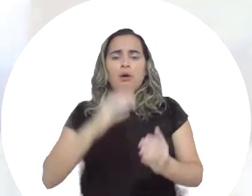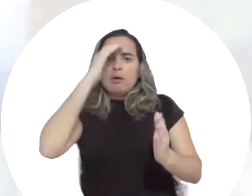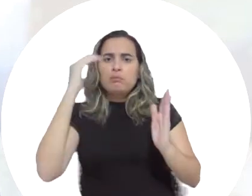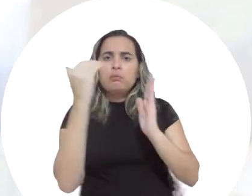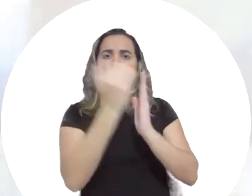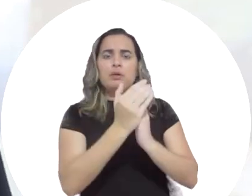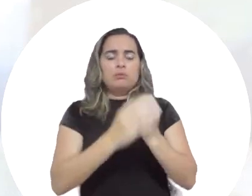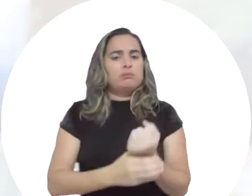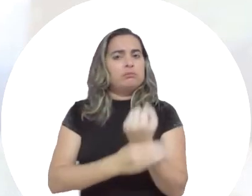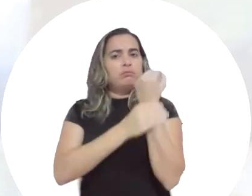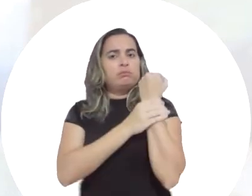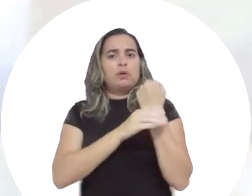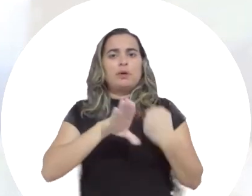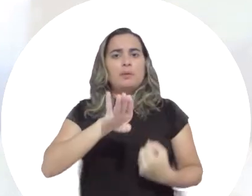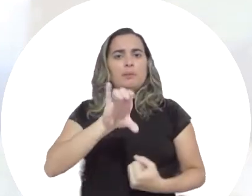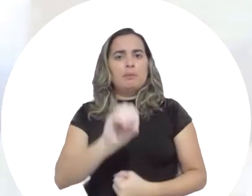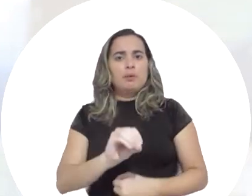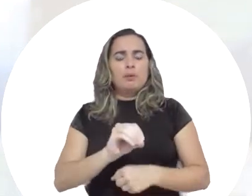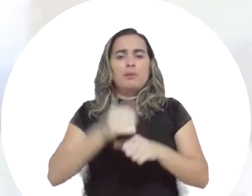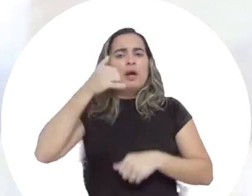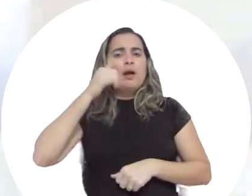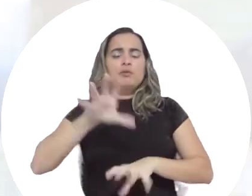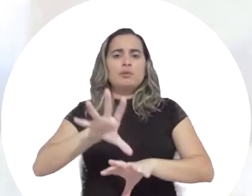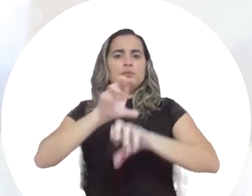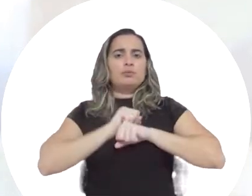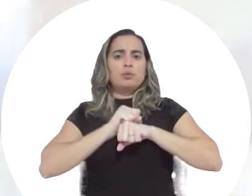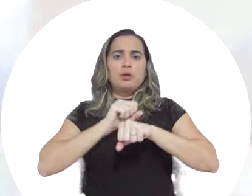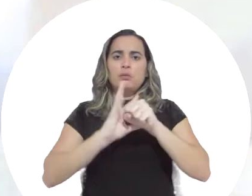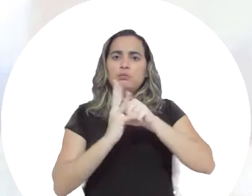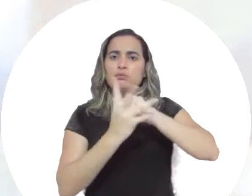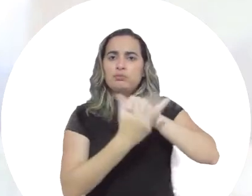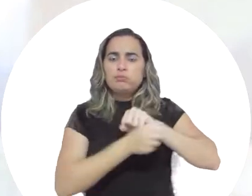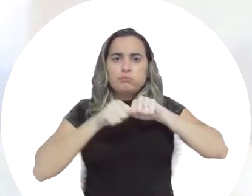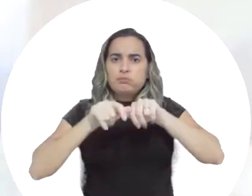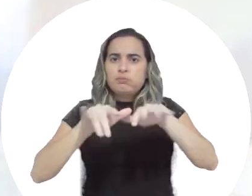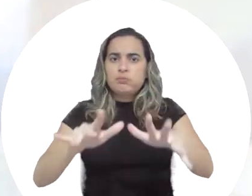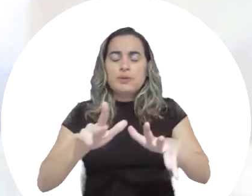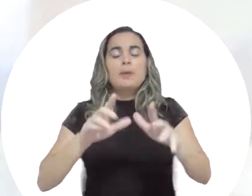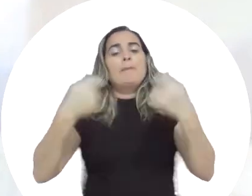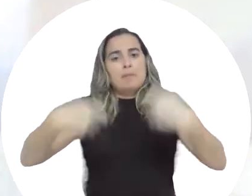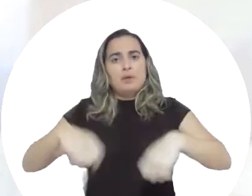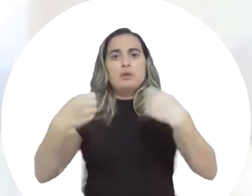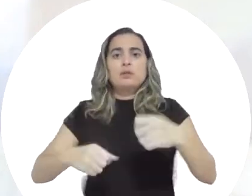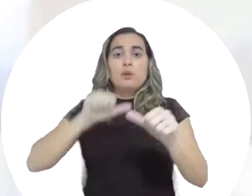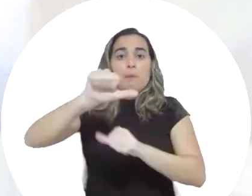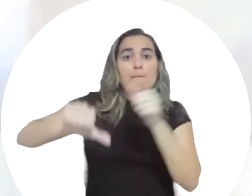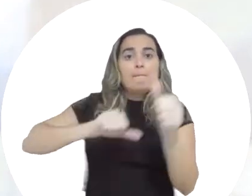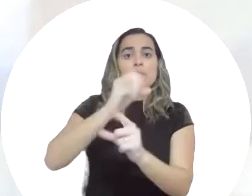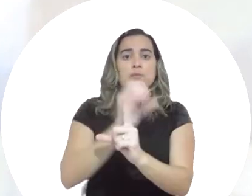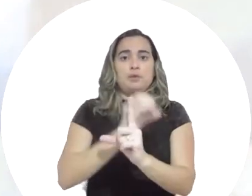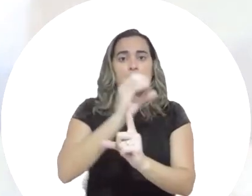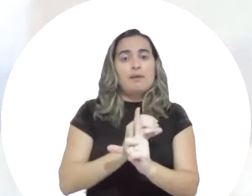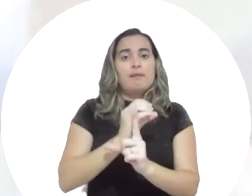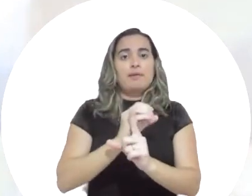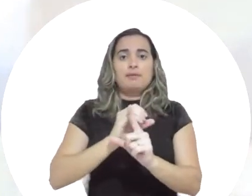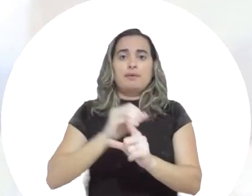As recomendações de biossegurança para evitar a propagação da Covid-19 levaram a Justiça Eleitoral a promover mudanças no calendário